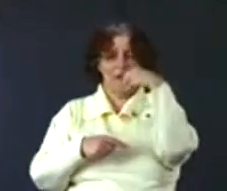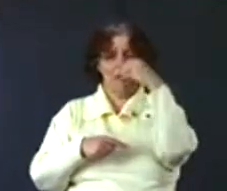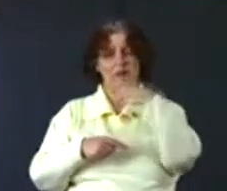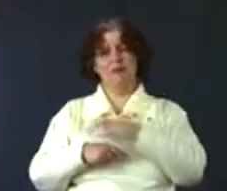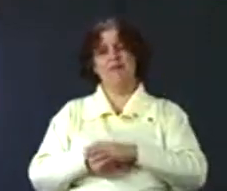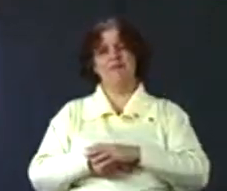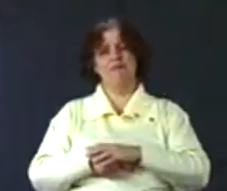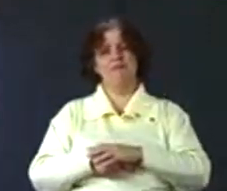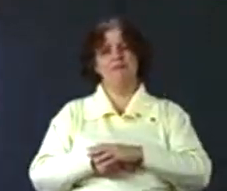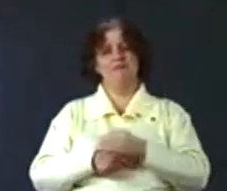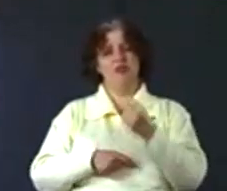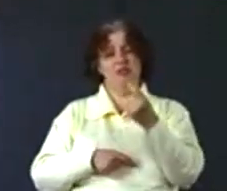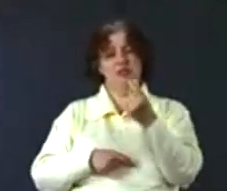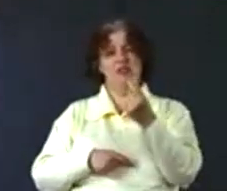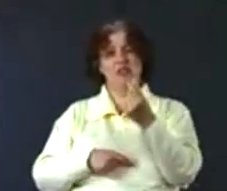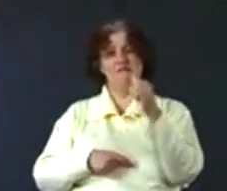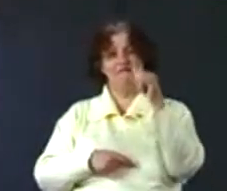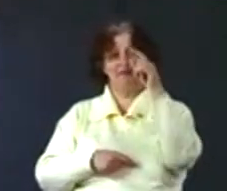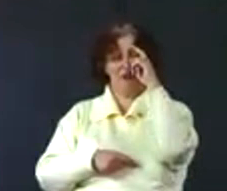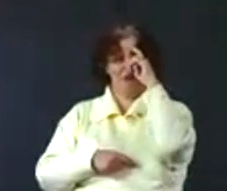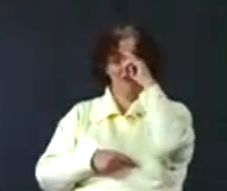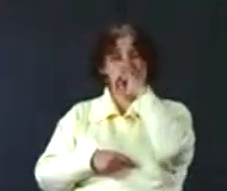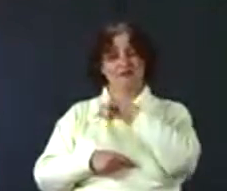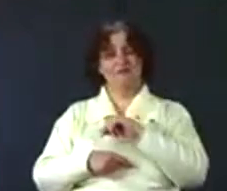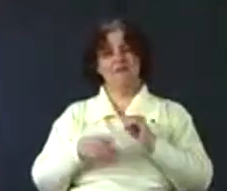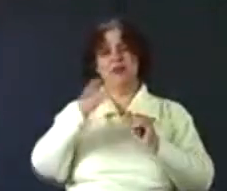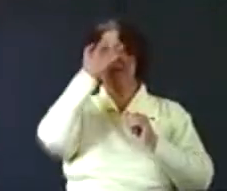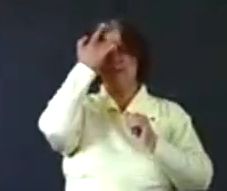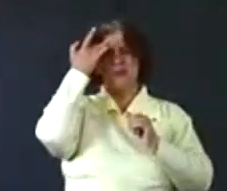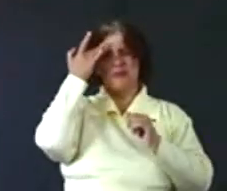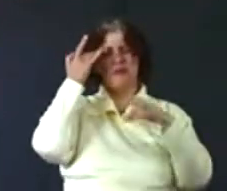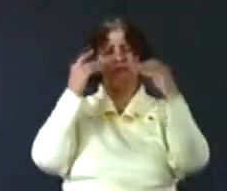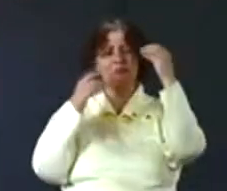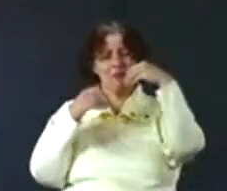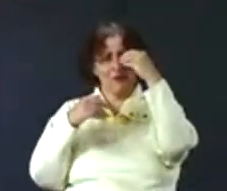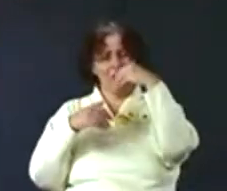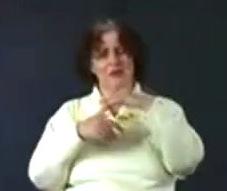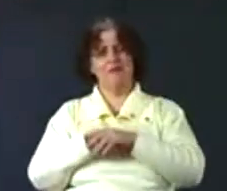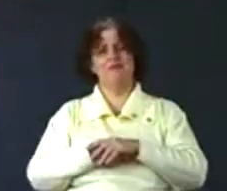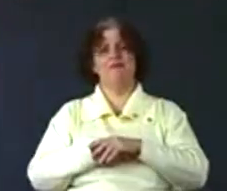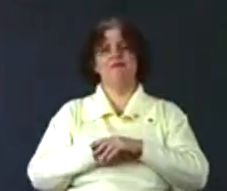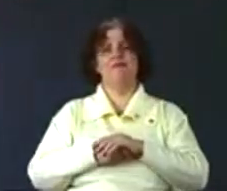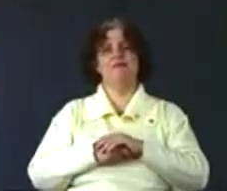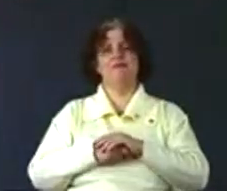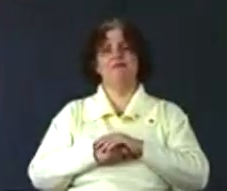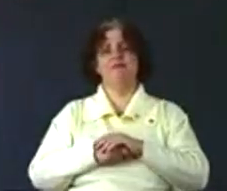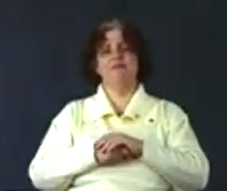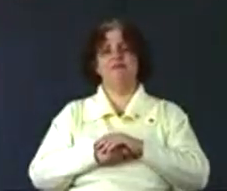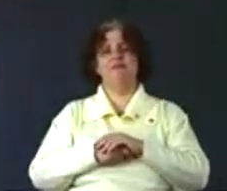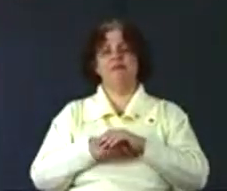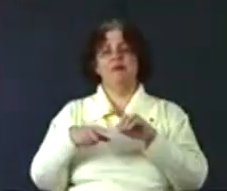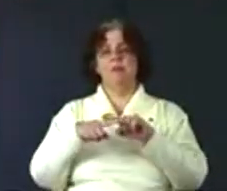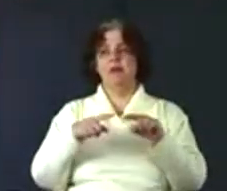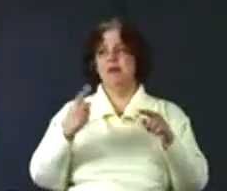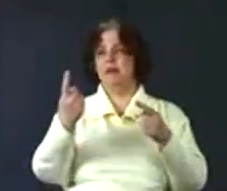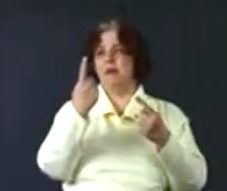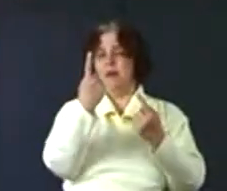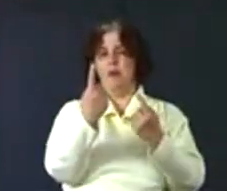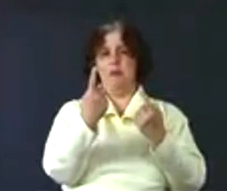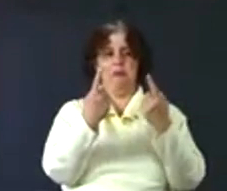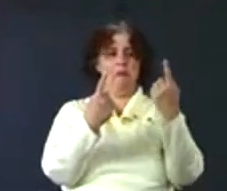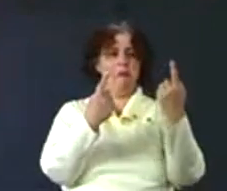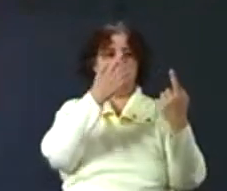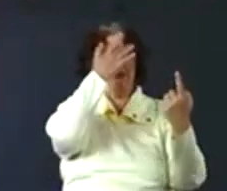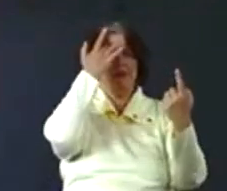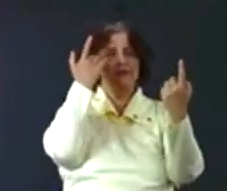povo era muito difícil. Eram pessoas humildes, eram pessoas pobres. E alguns, por causa do Evangelho, por causa de